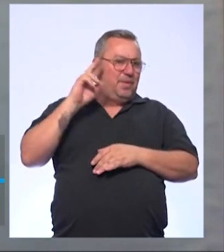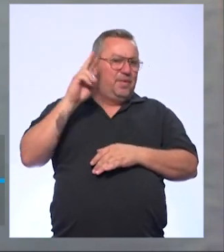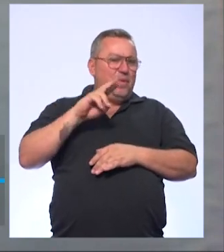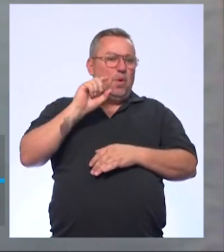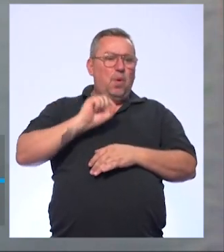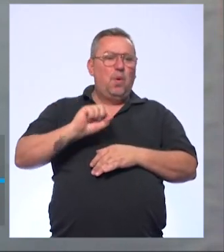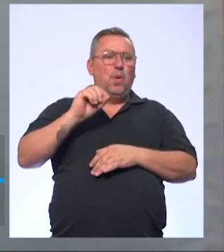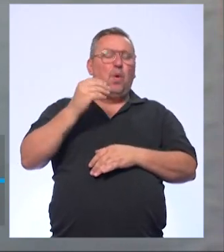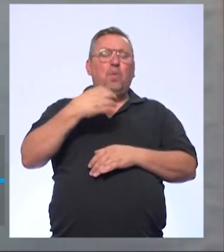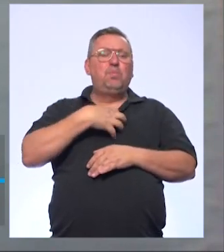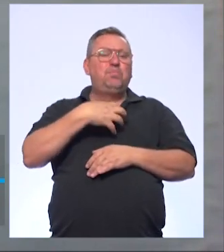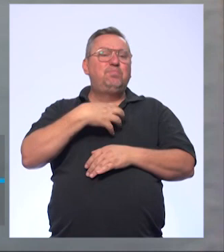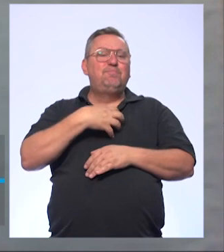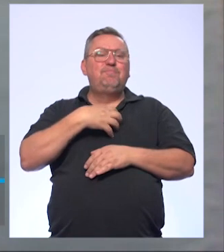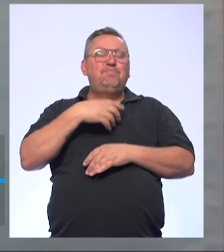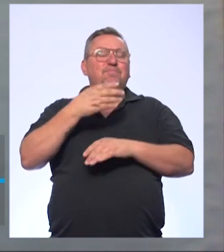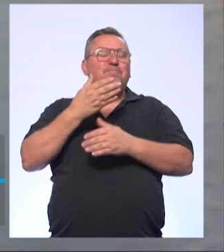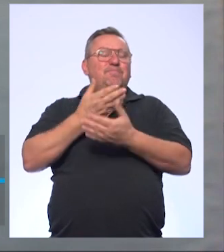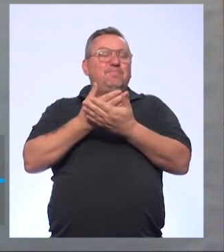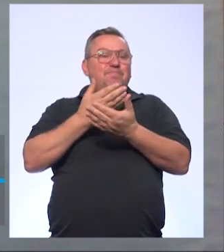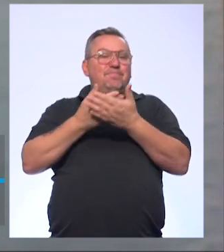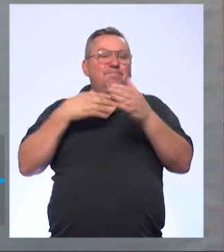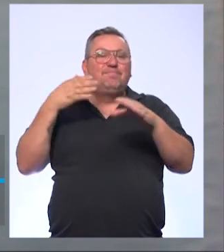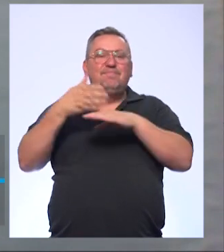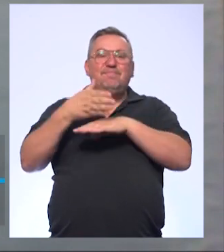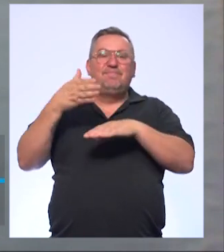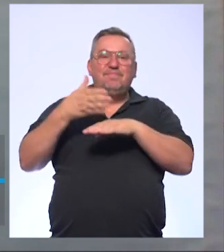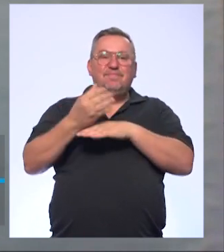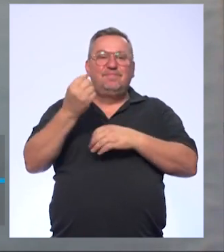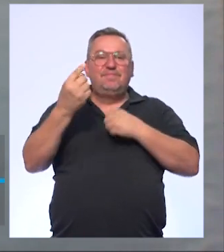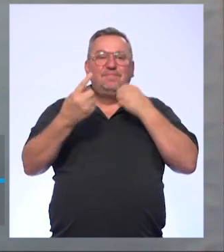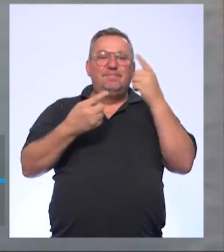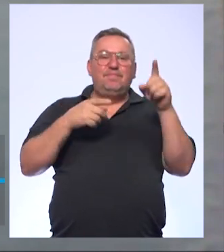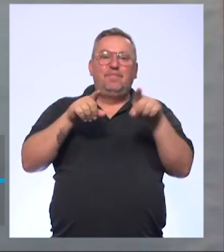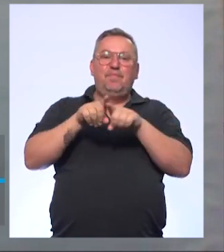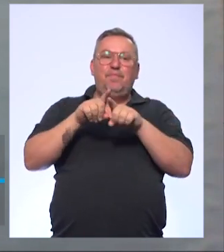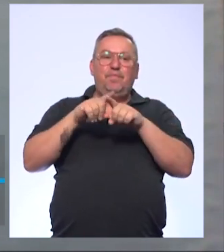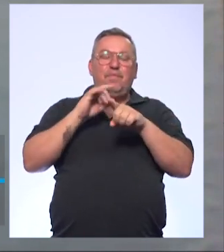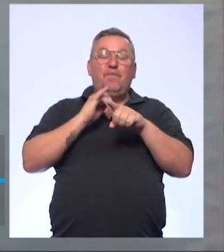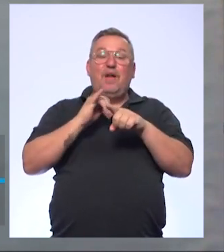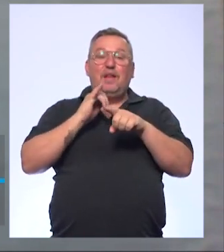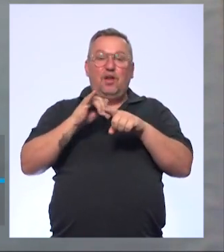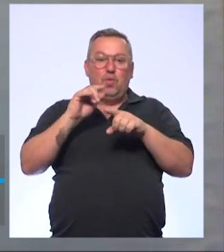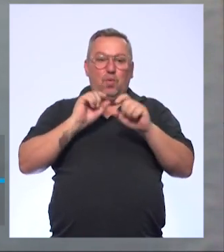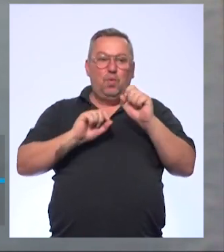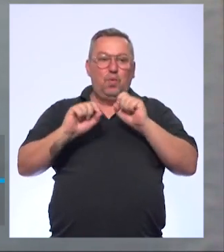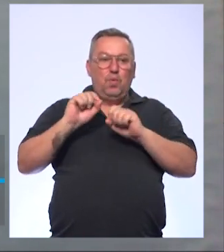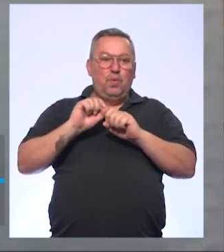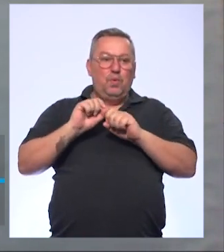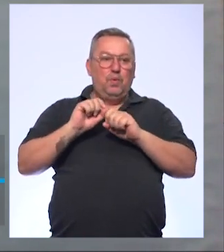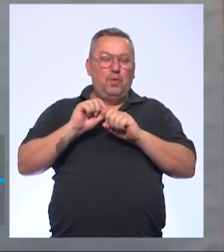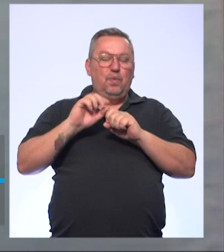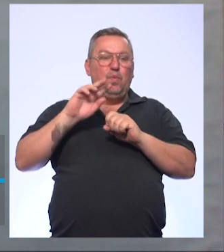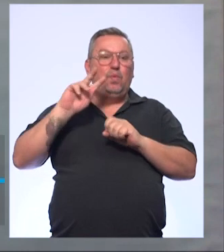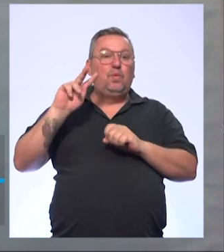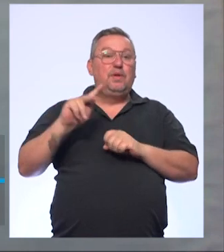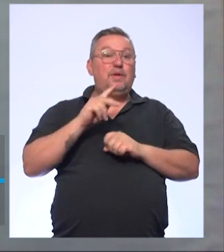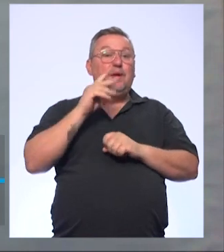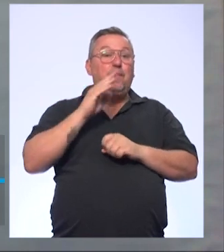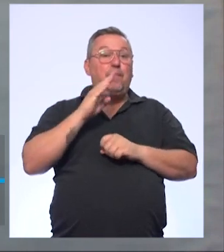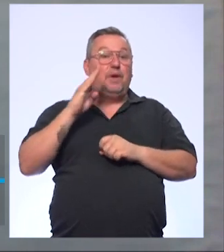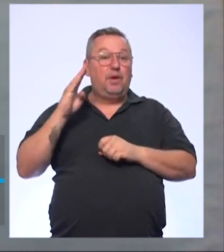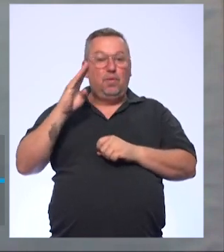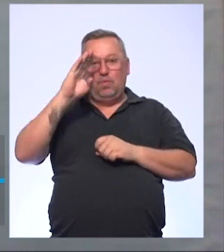a forma como os alunos estão interagindo, né? Inclusive alguns aqui mencionando até os hebreus,